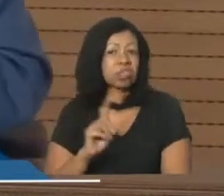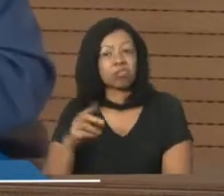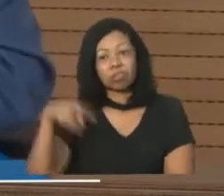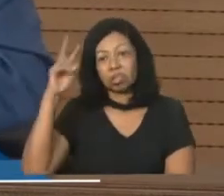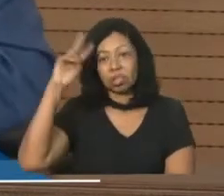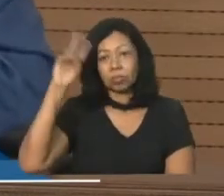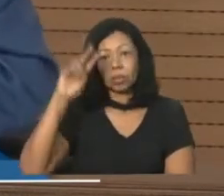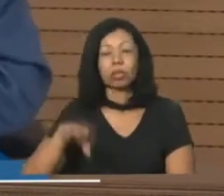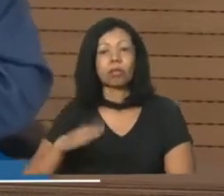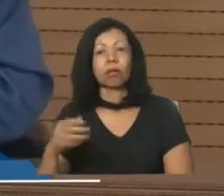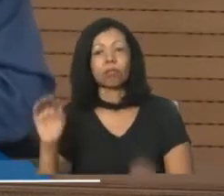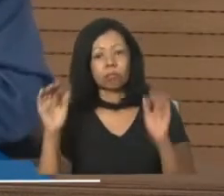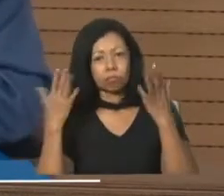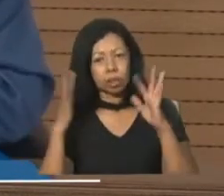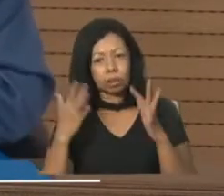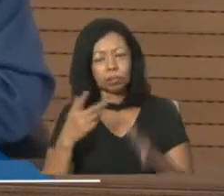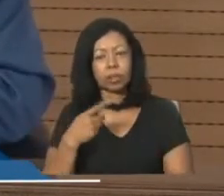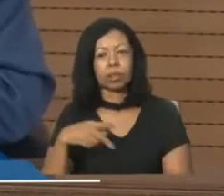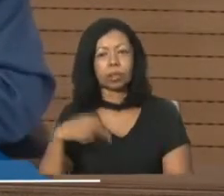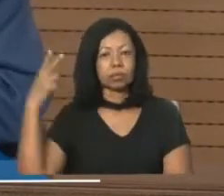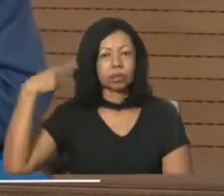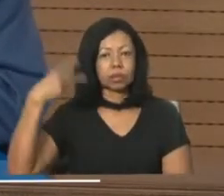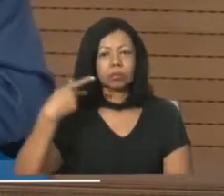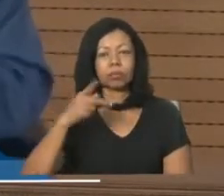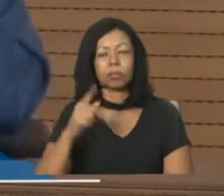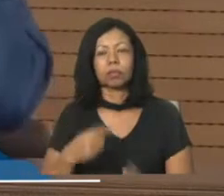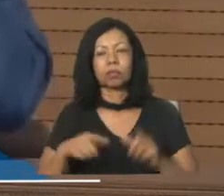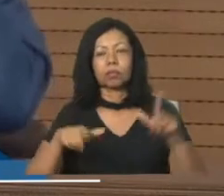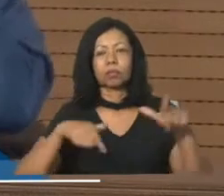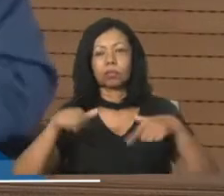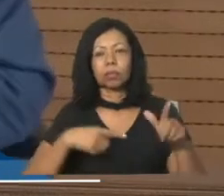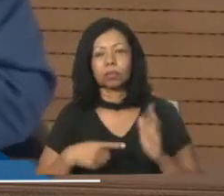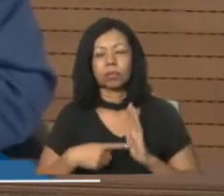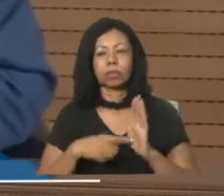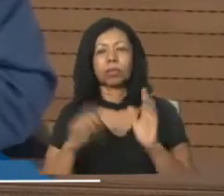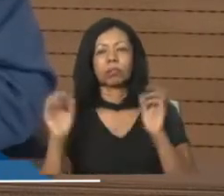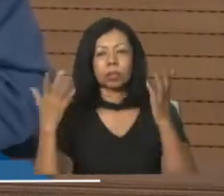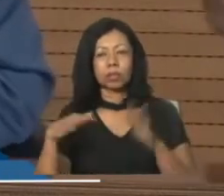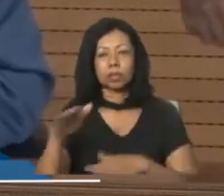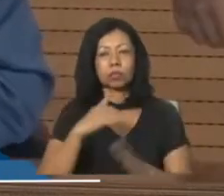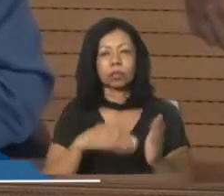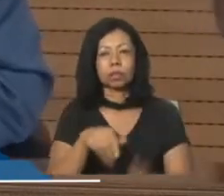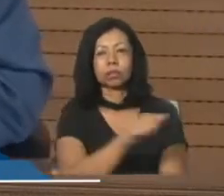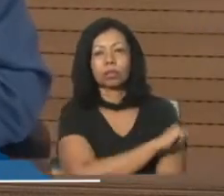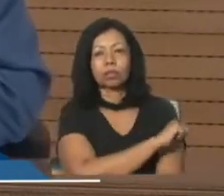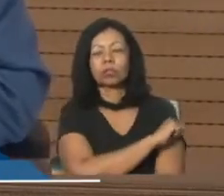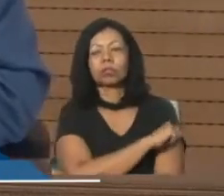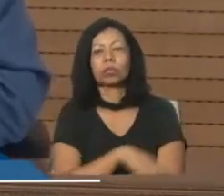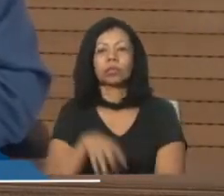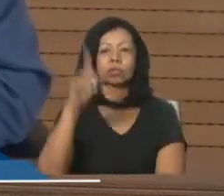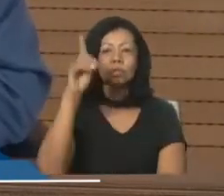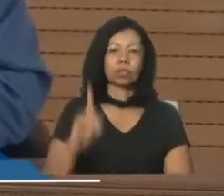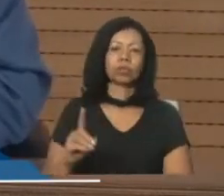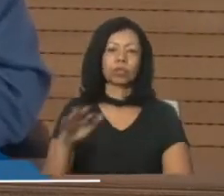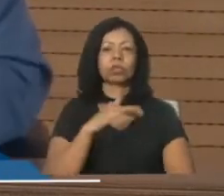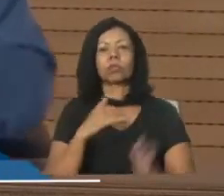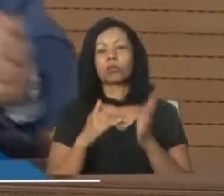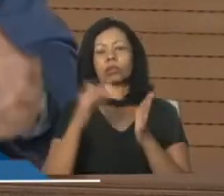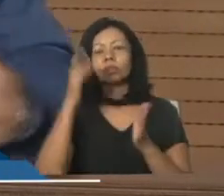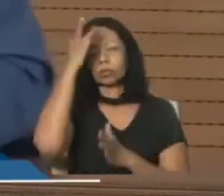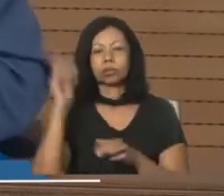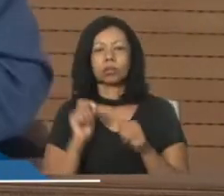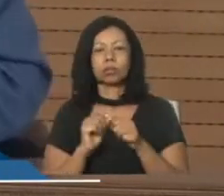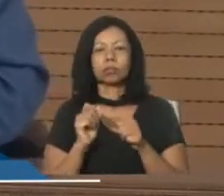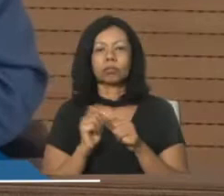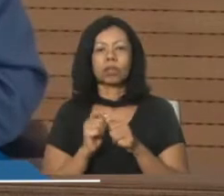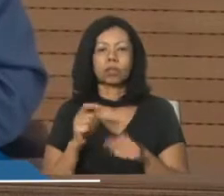Então, parabéns, vereador Kleber, pela iniciativa, parabéns a todas as alunas, os diretores, a todos aqueles que